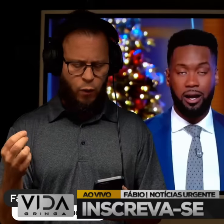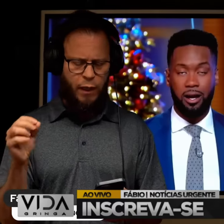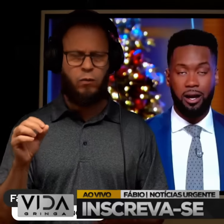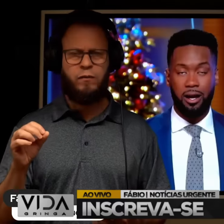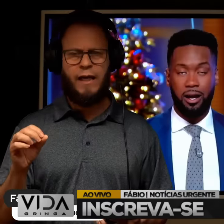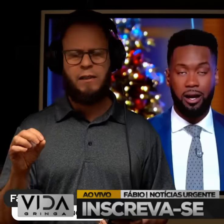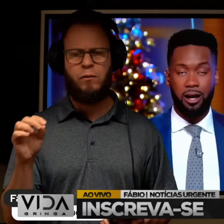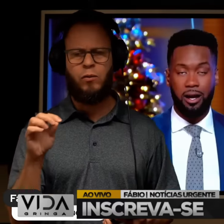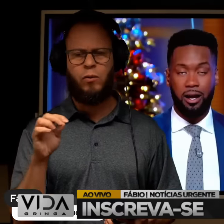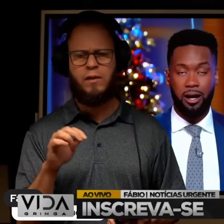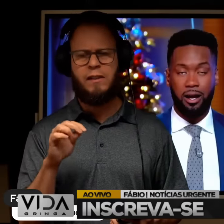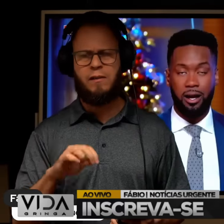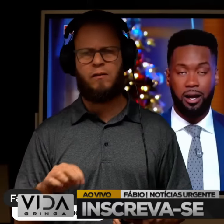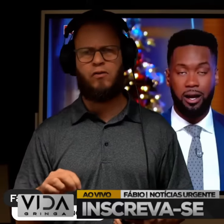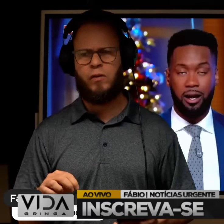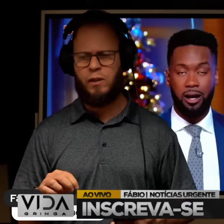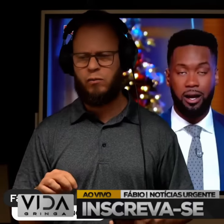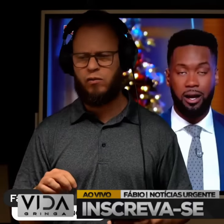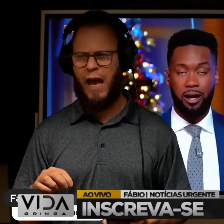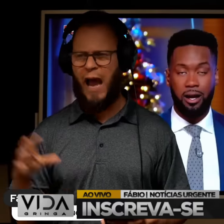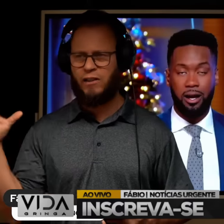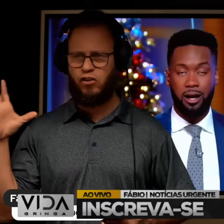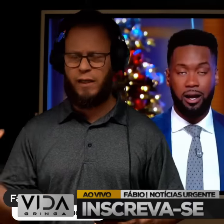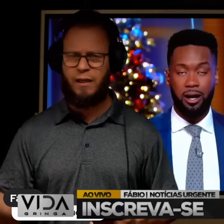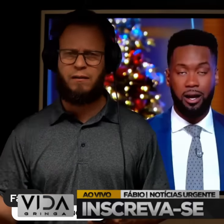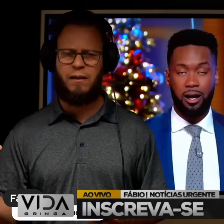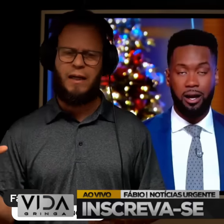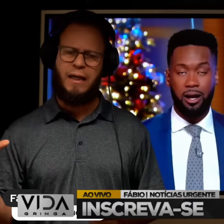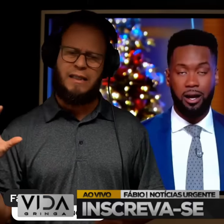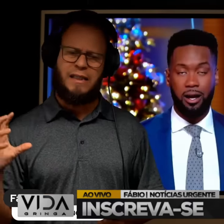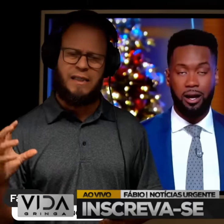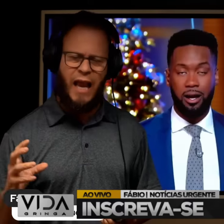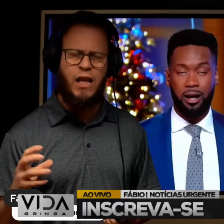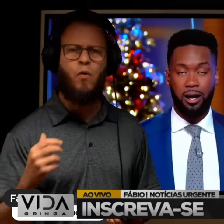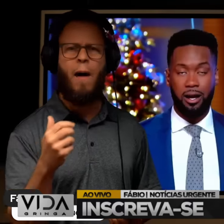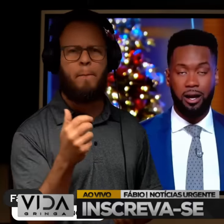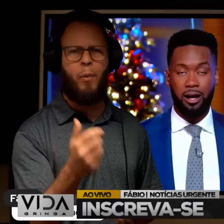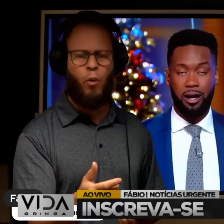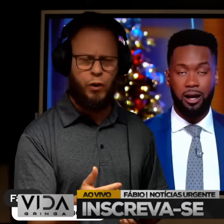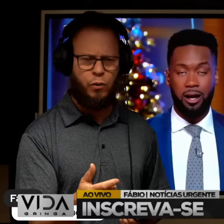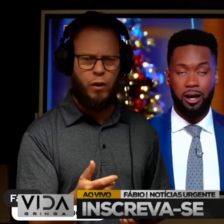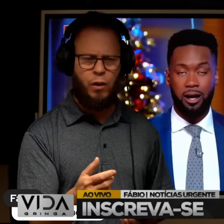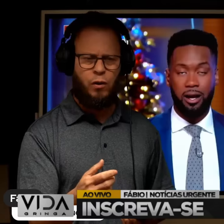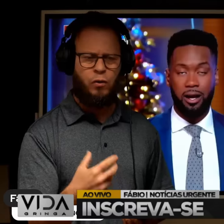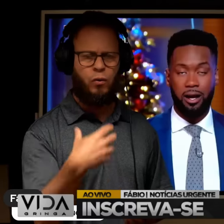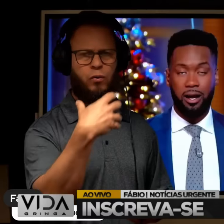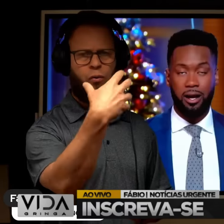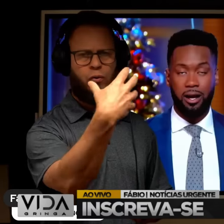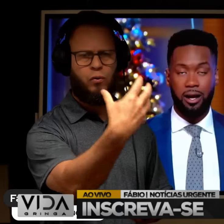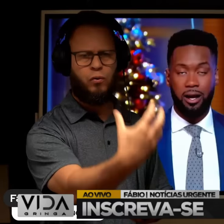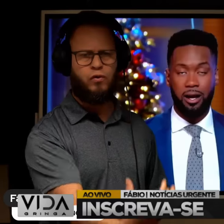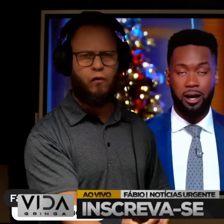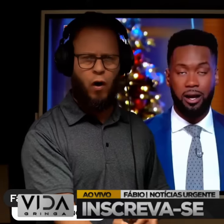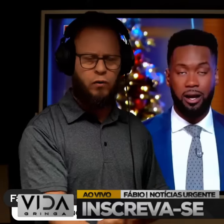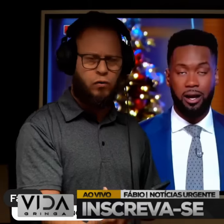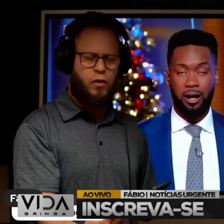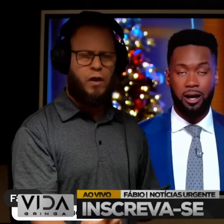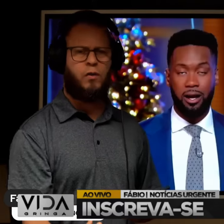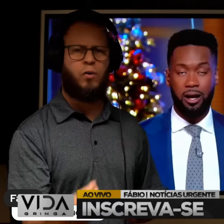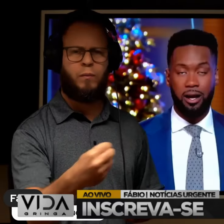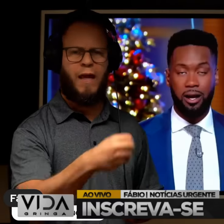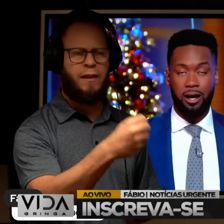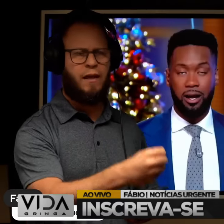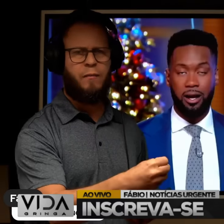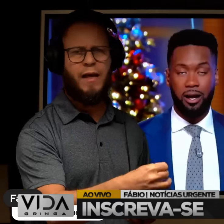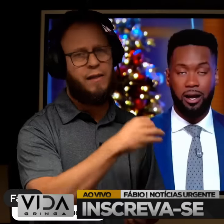Porque o que acontece? Nos Estados Unidos, a esquerda, sem o apoio dos votos